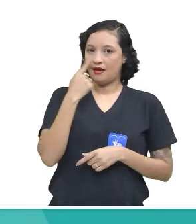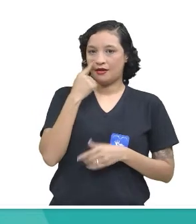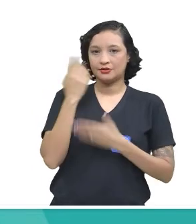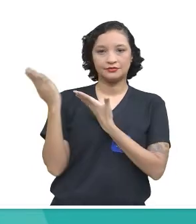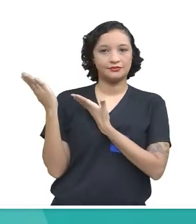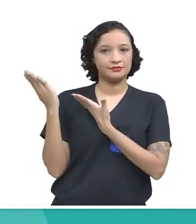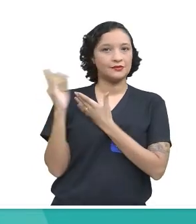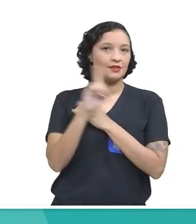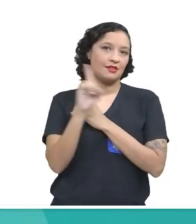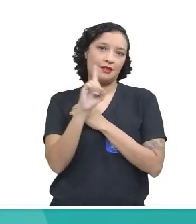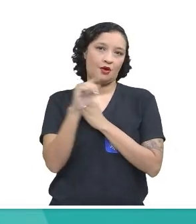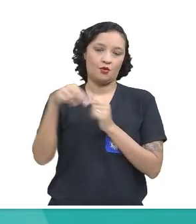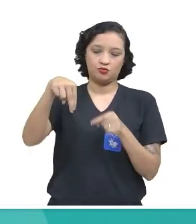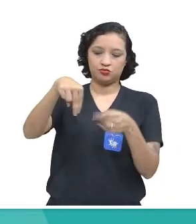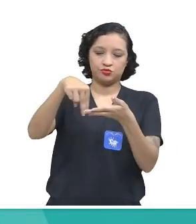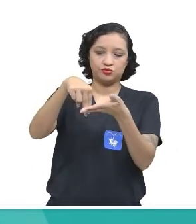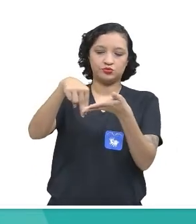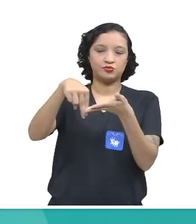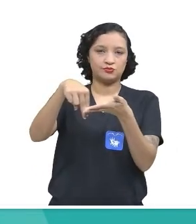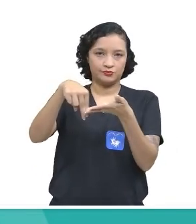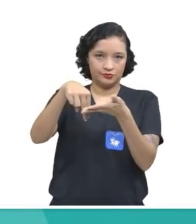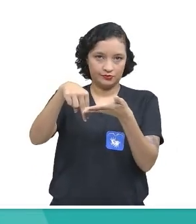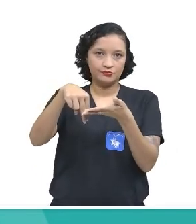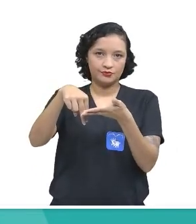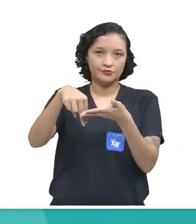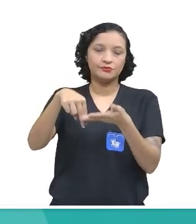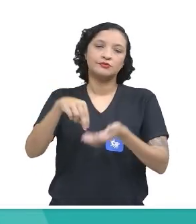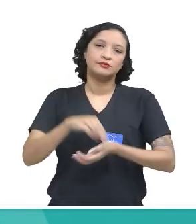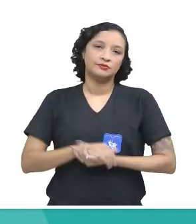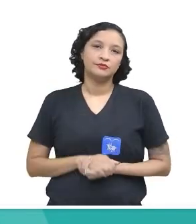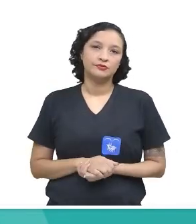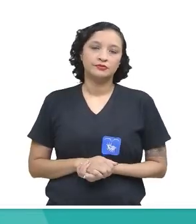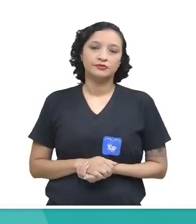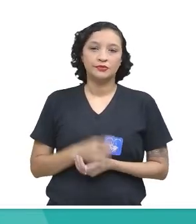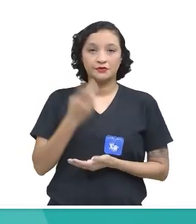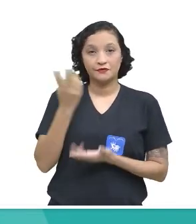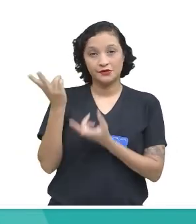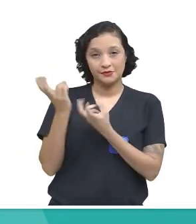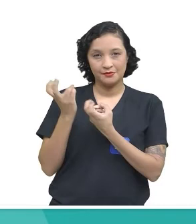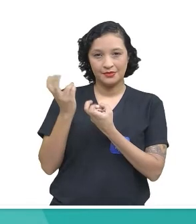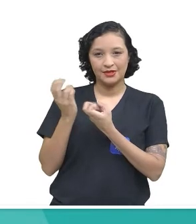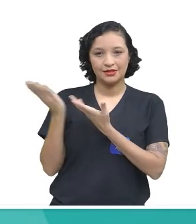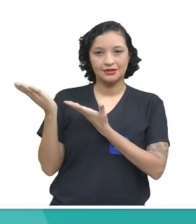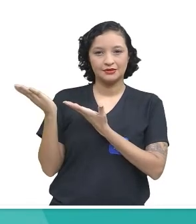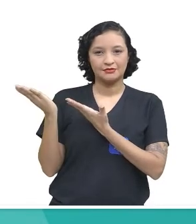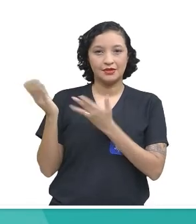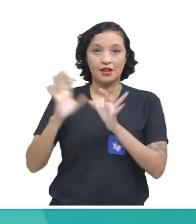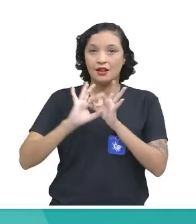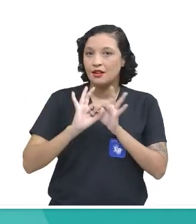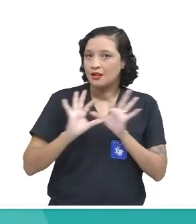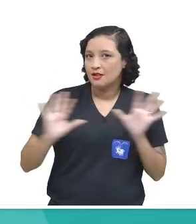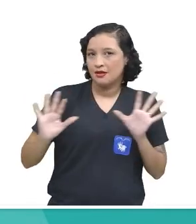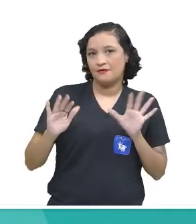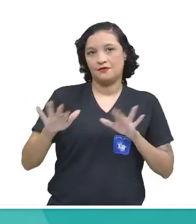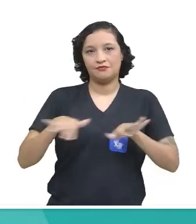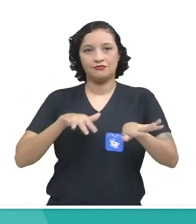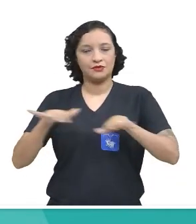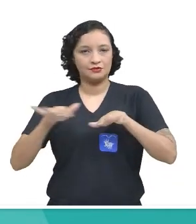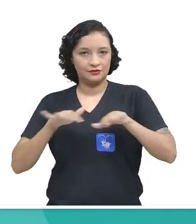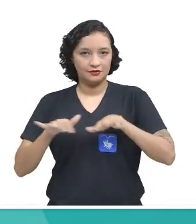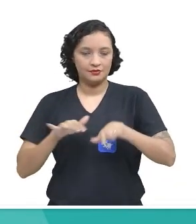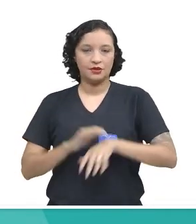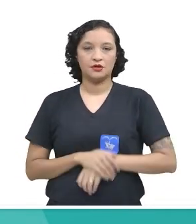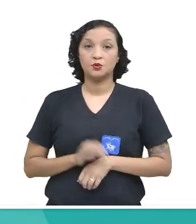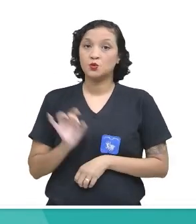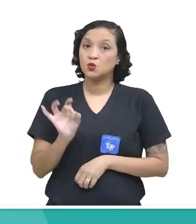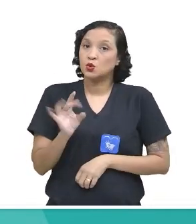ao joelho, tá? E como vocês viram aí, é uma dança de forma livre. A única obrigatoriedade